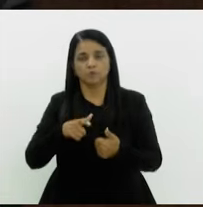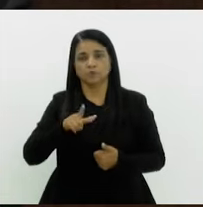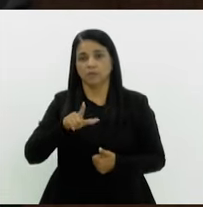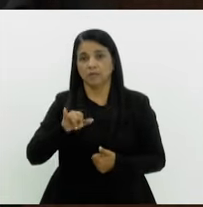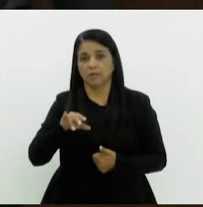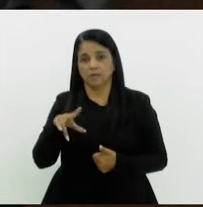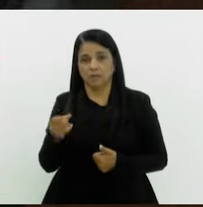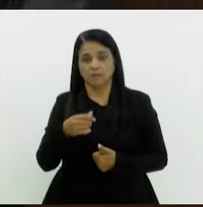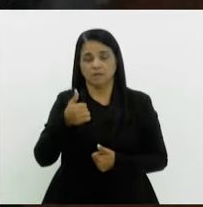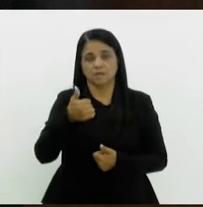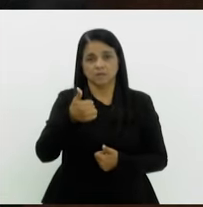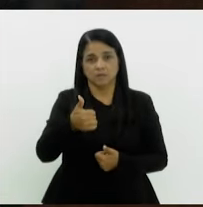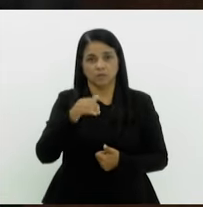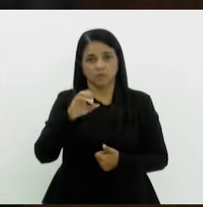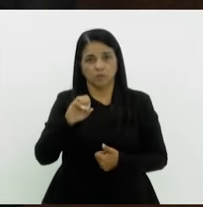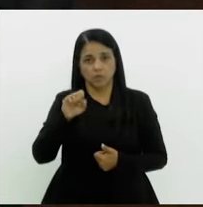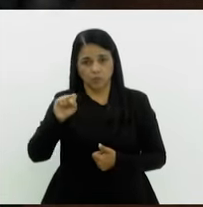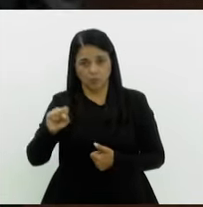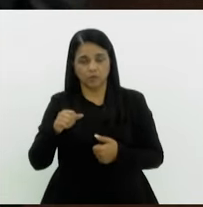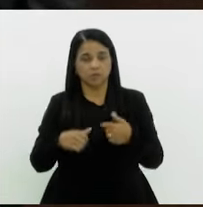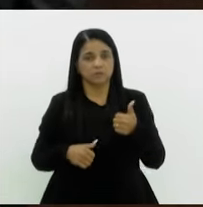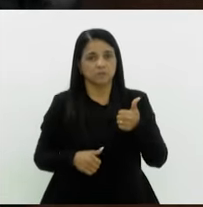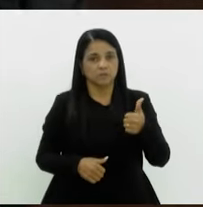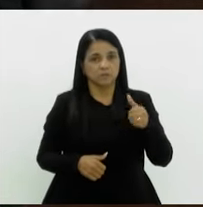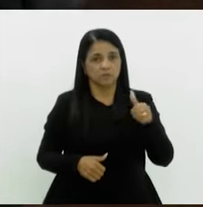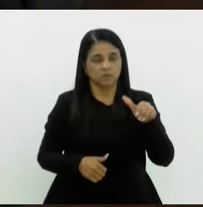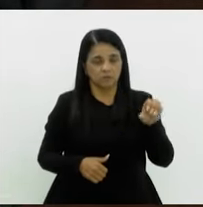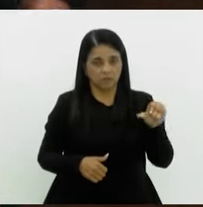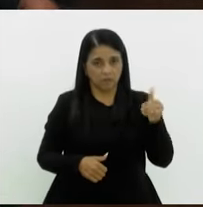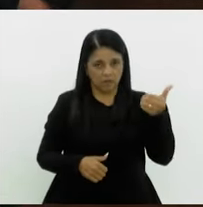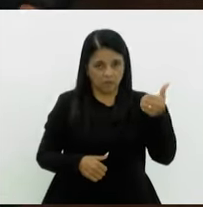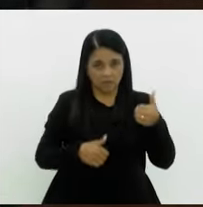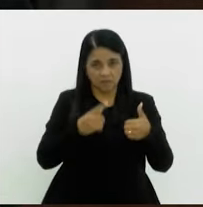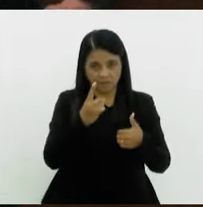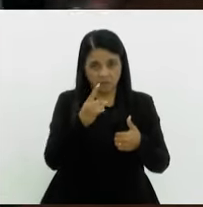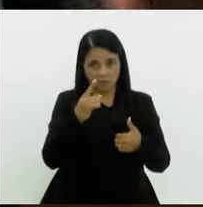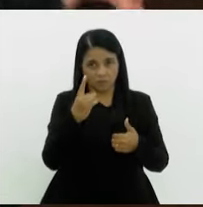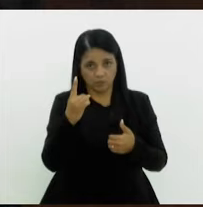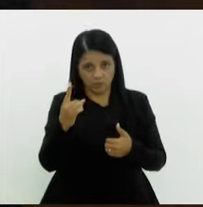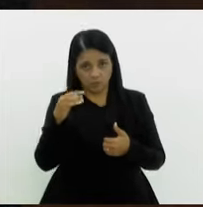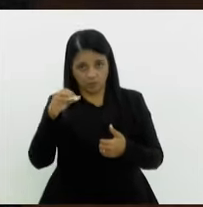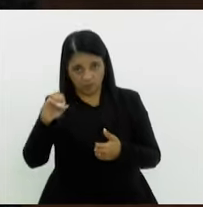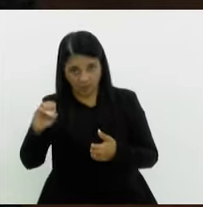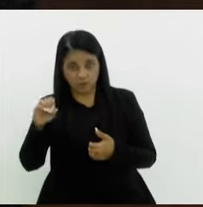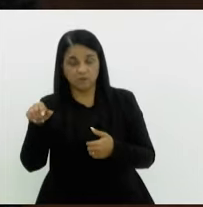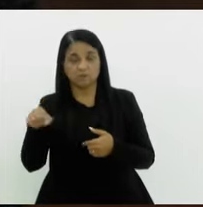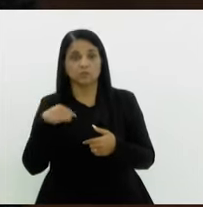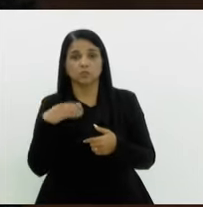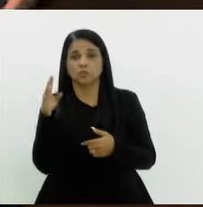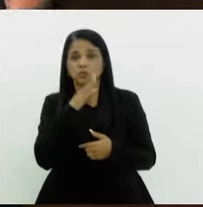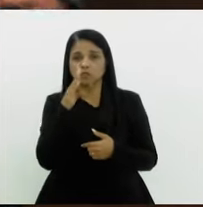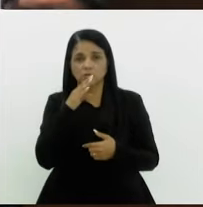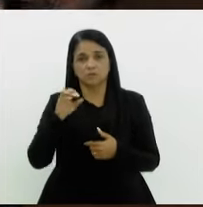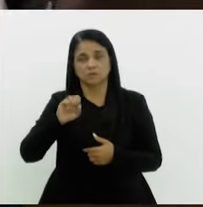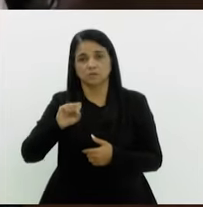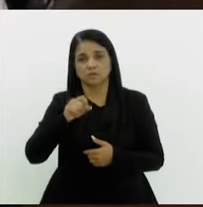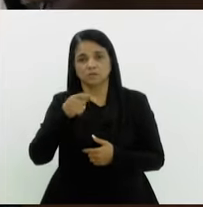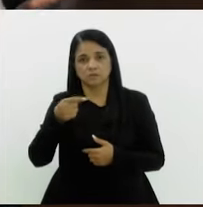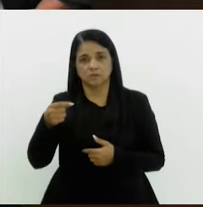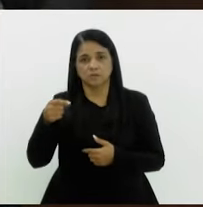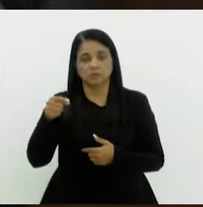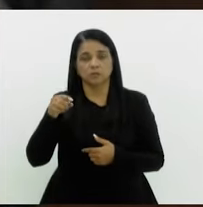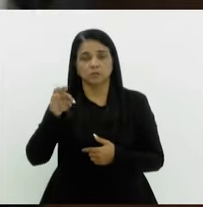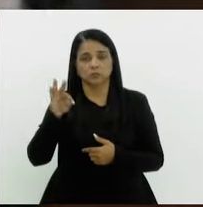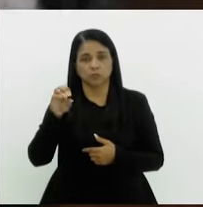110 no bairro do Santo Cristo com urgência. Sabendo que existem mais de 15 mil pessoas que, de um dia para o outro,